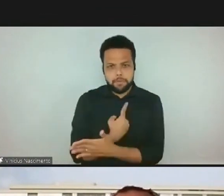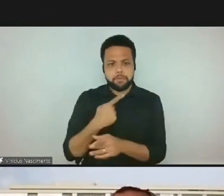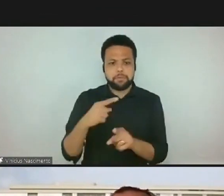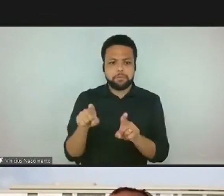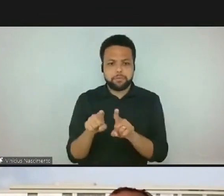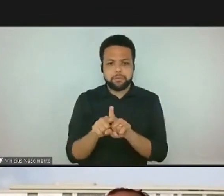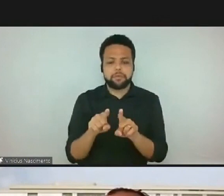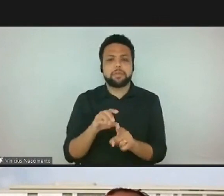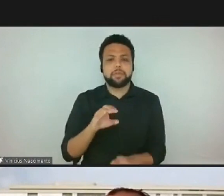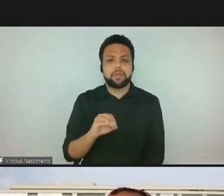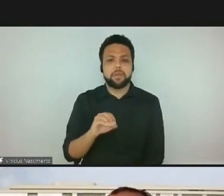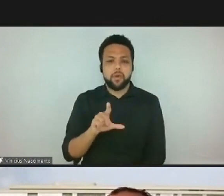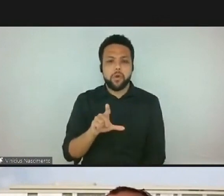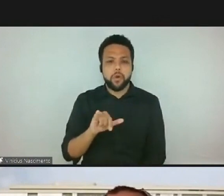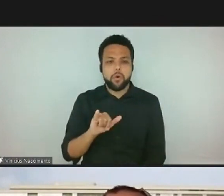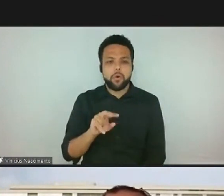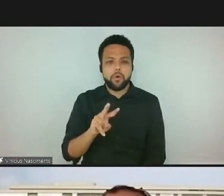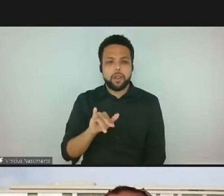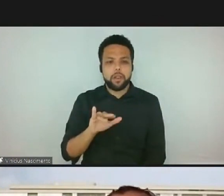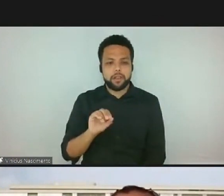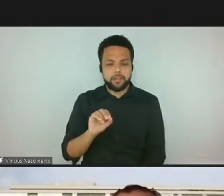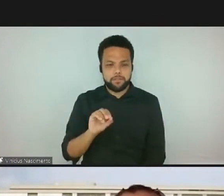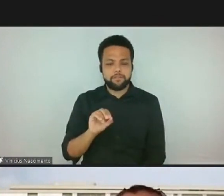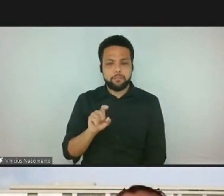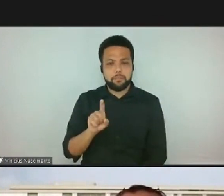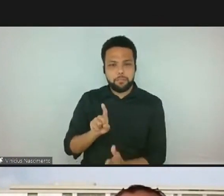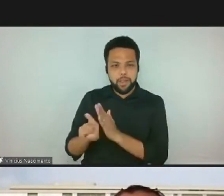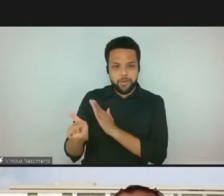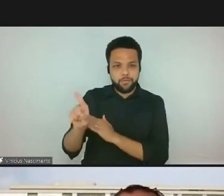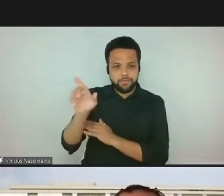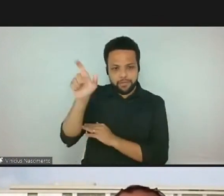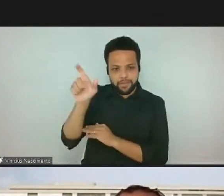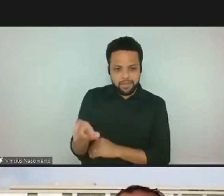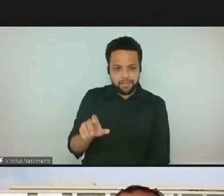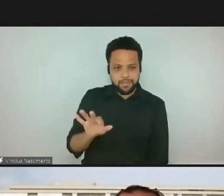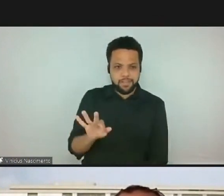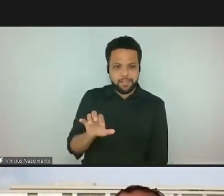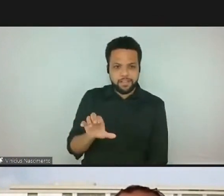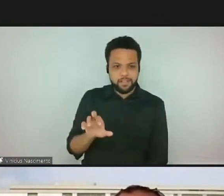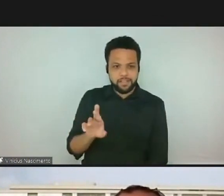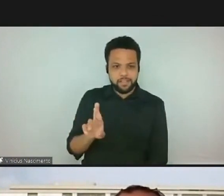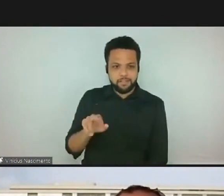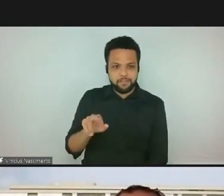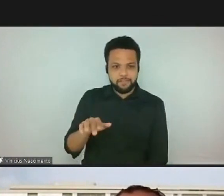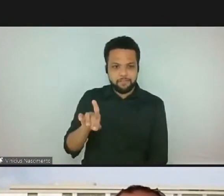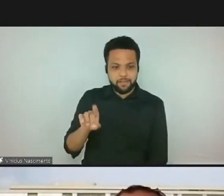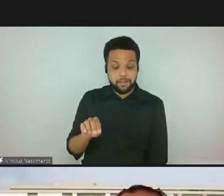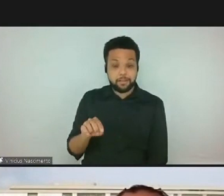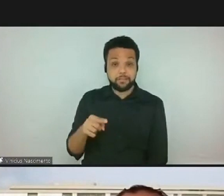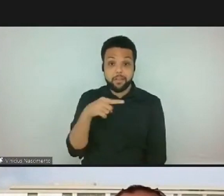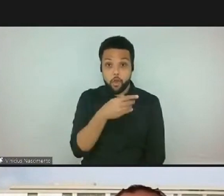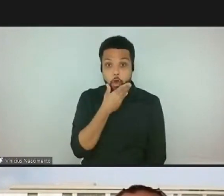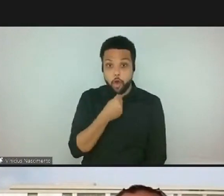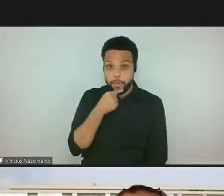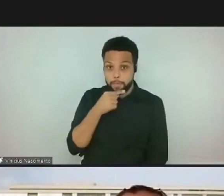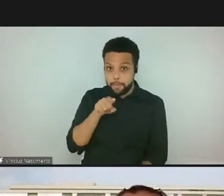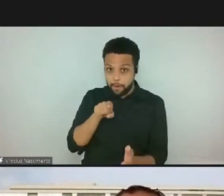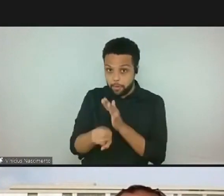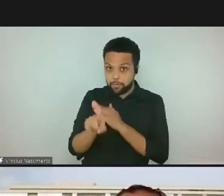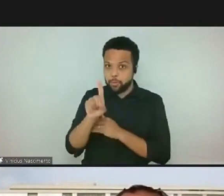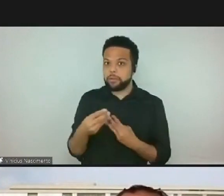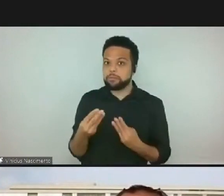Olívio Guedes, para o Fernando. Ele pergunta, as perguntas do Olívio são assim capciosas, viu,